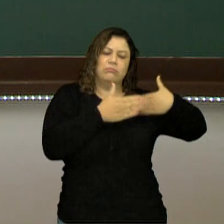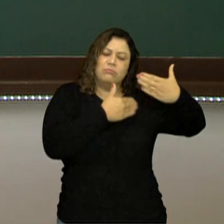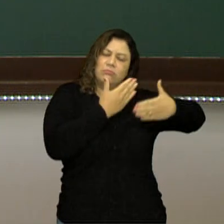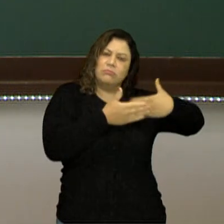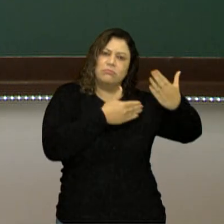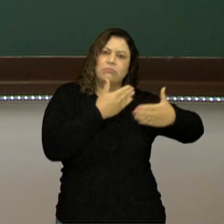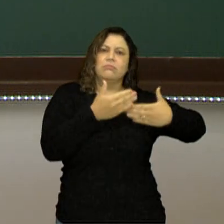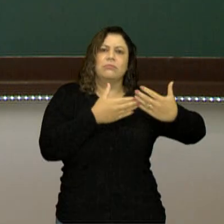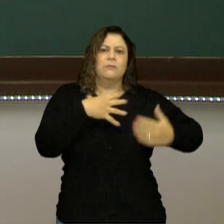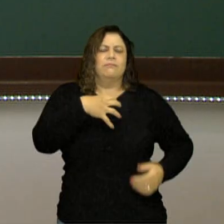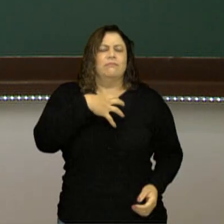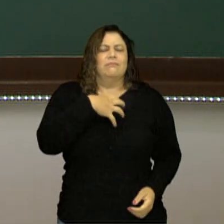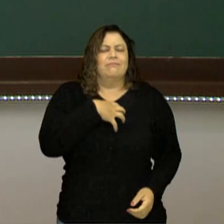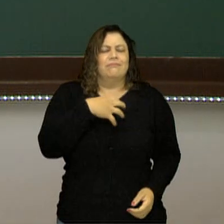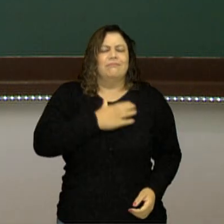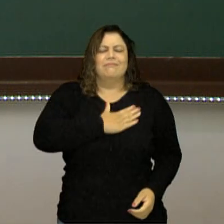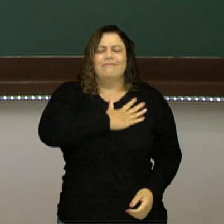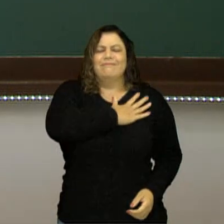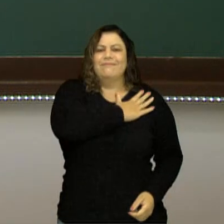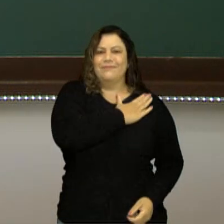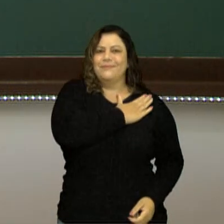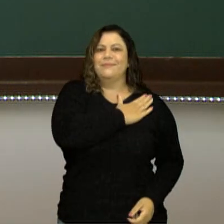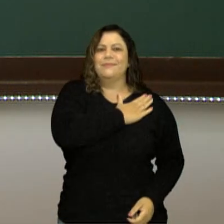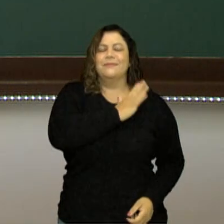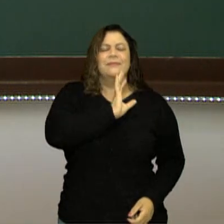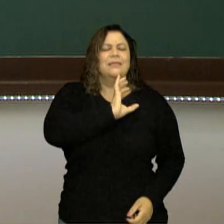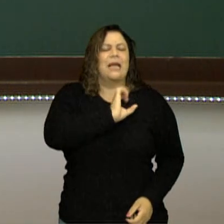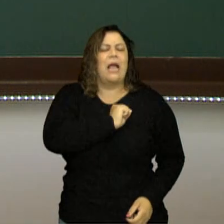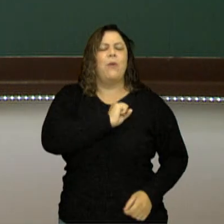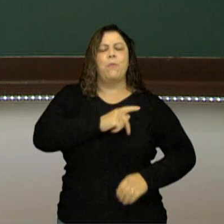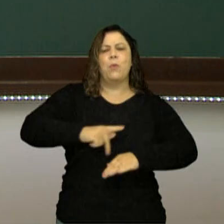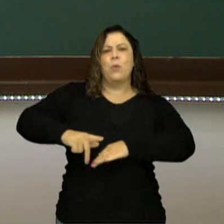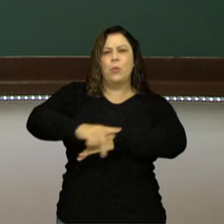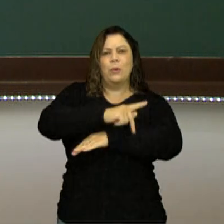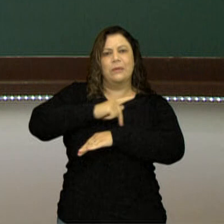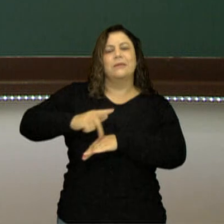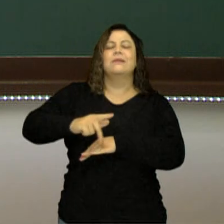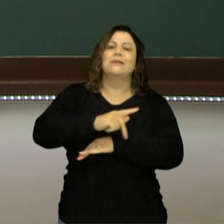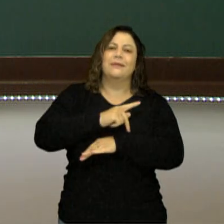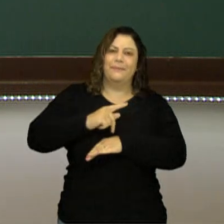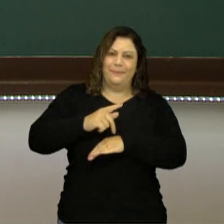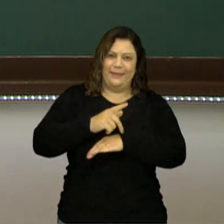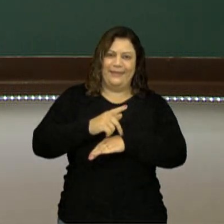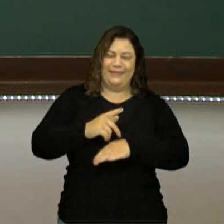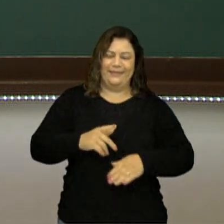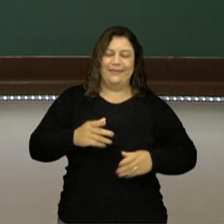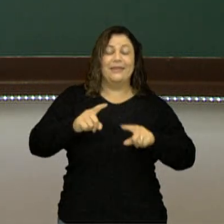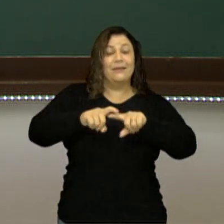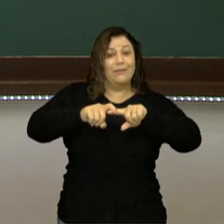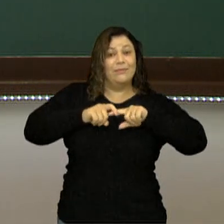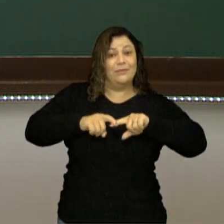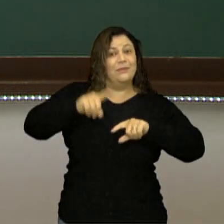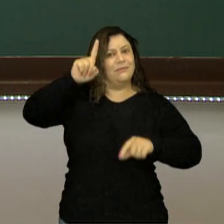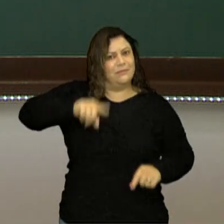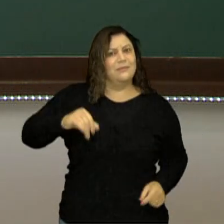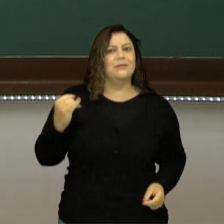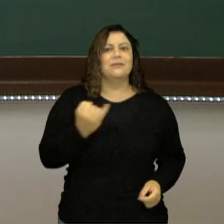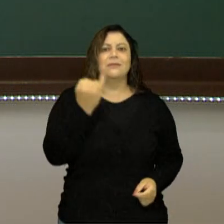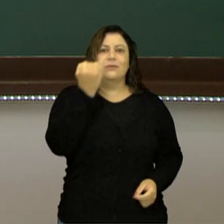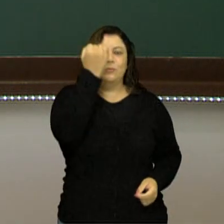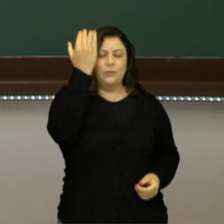um sentimento de identidade nacional, um sentimento nacionalista, tá? Então por isso que ela é tão